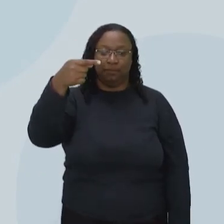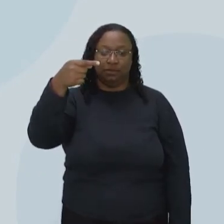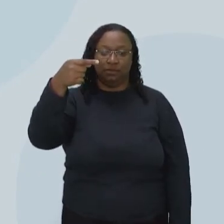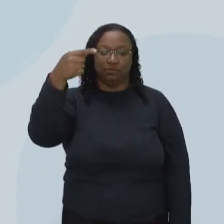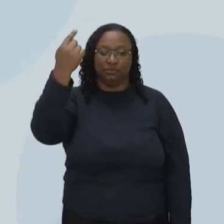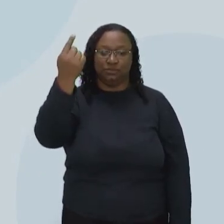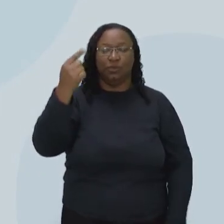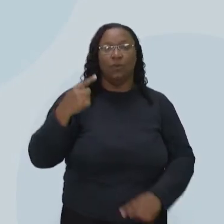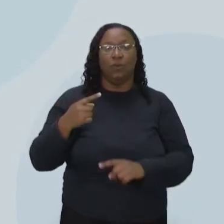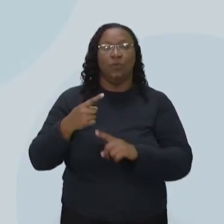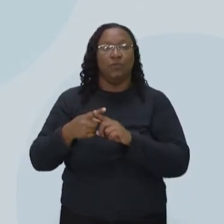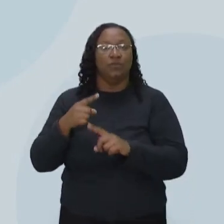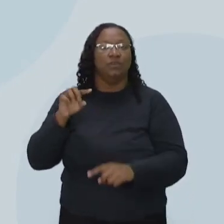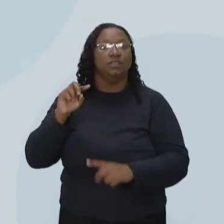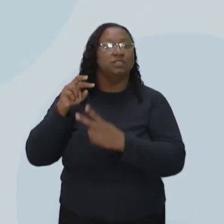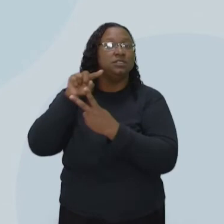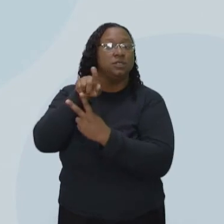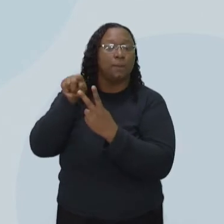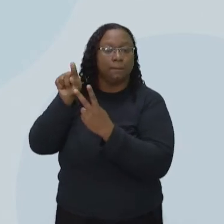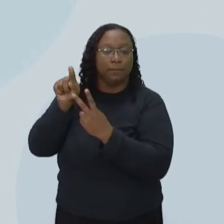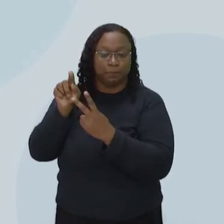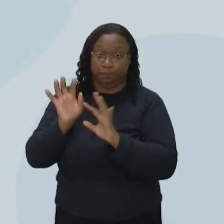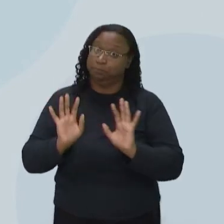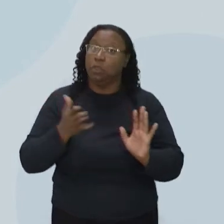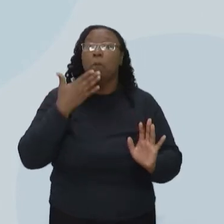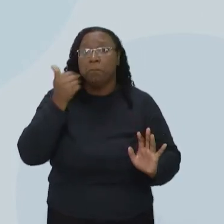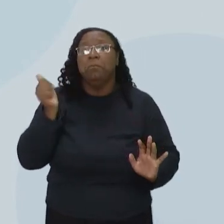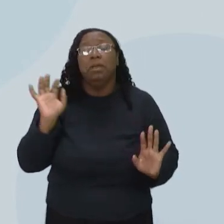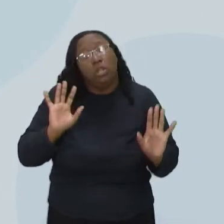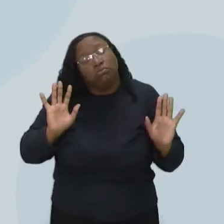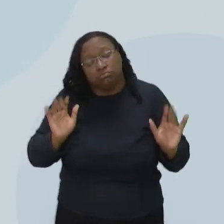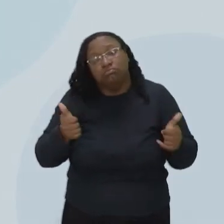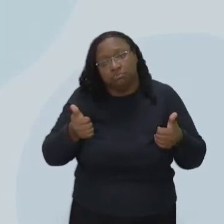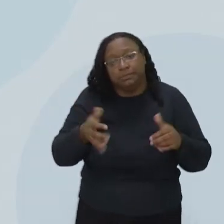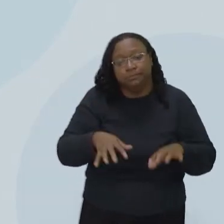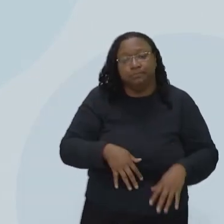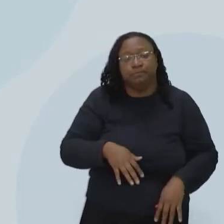ó, a gente coloca o π,